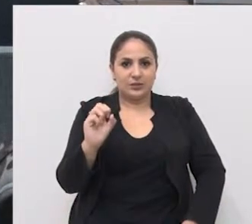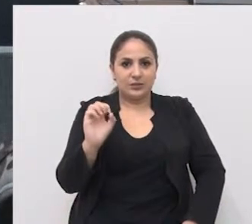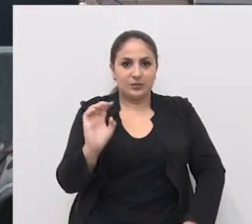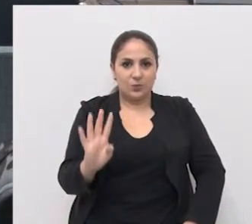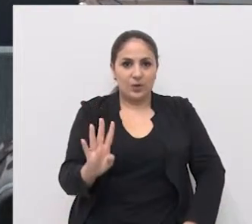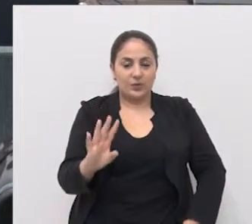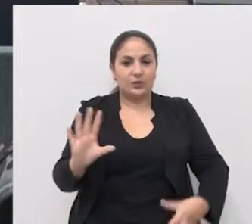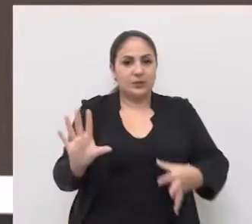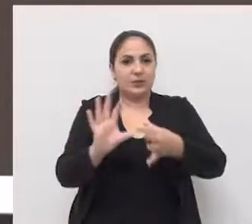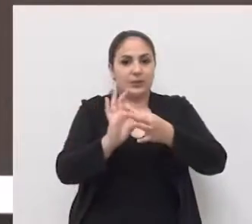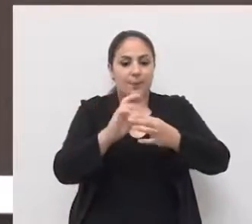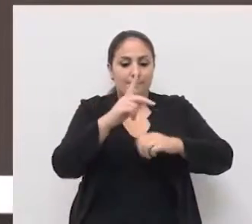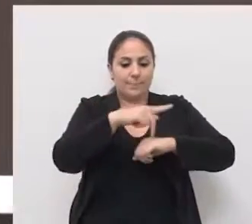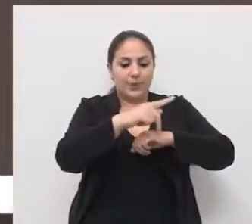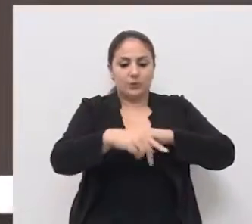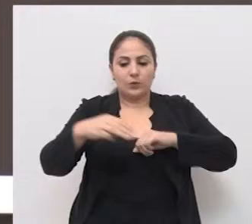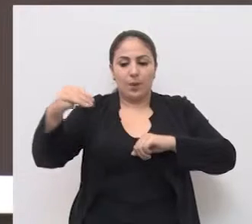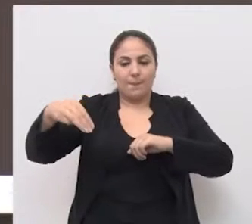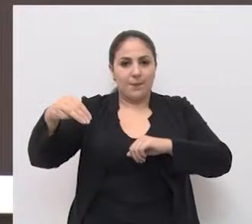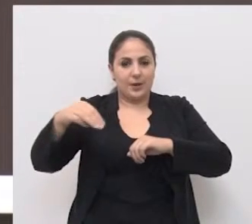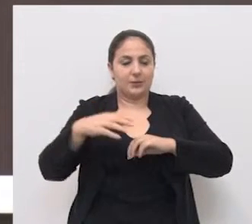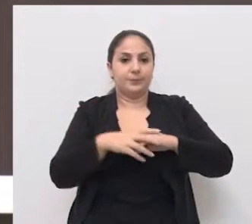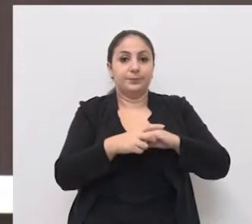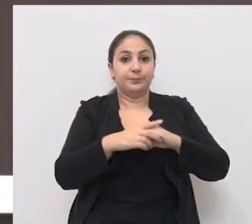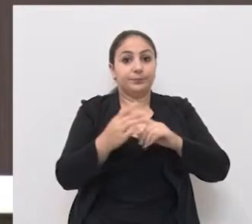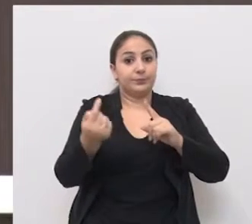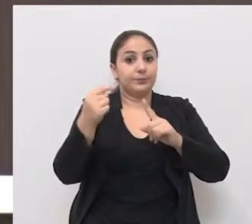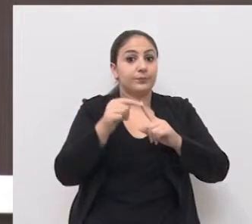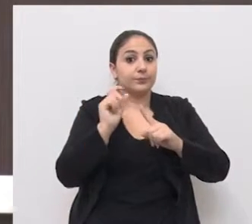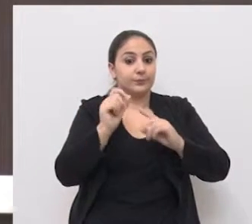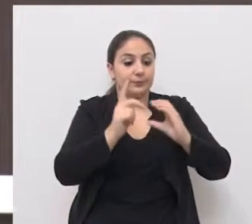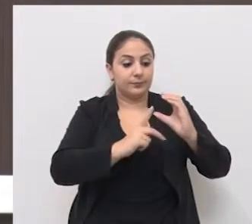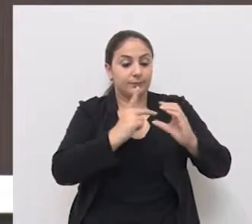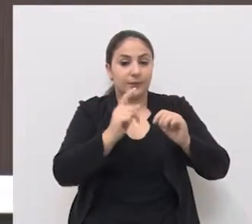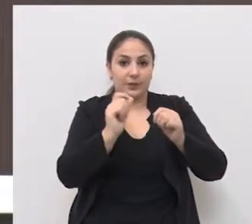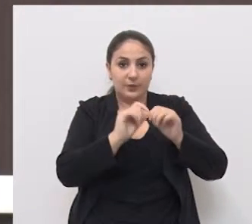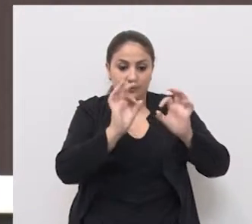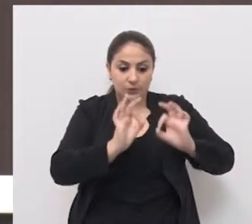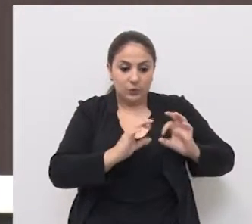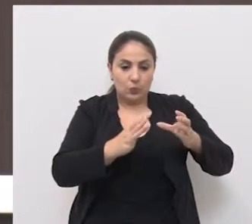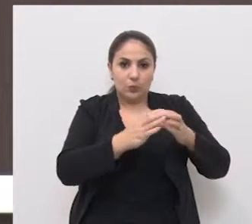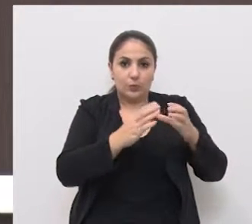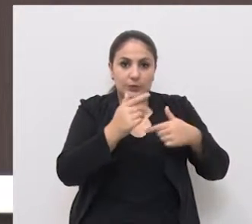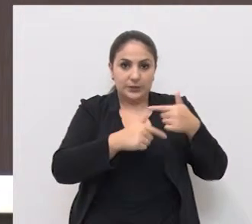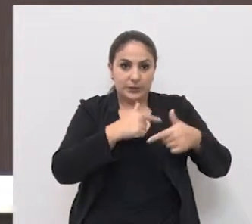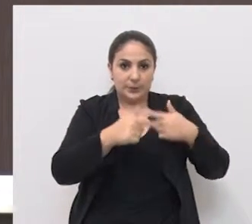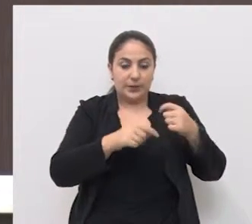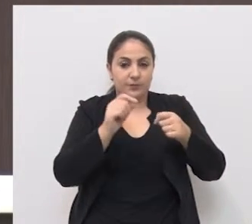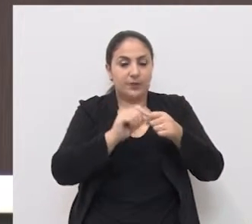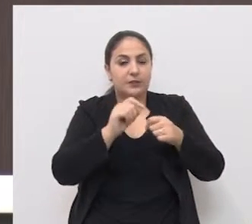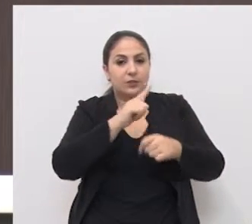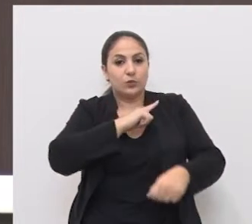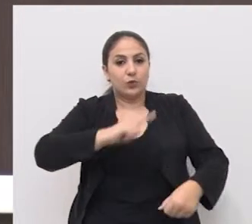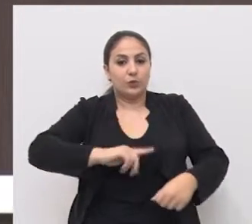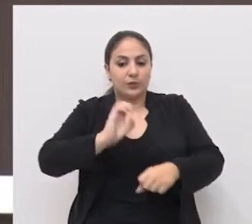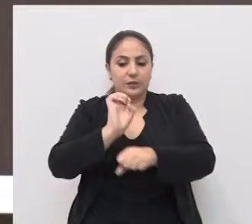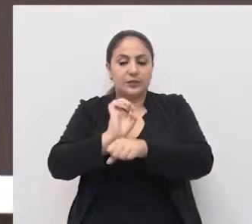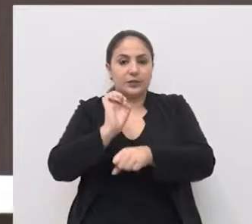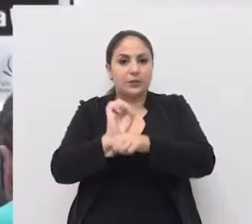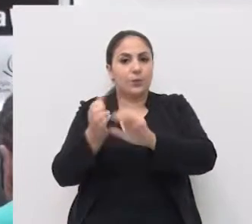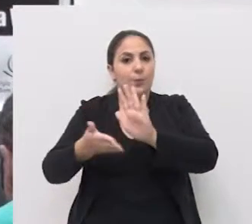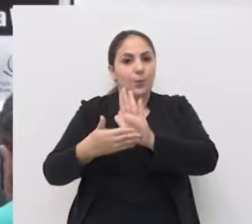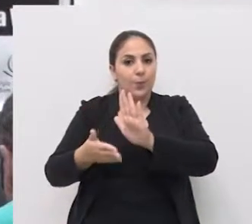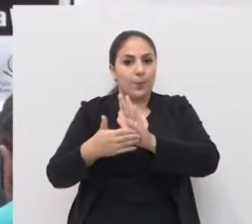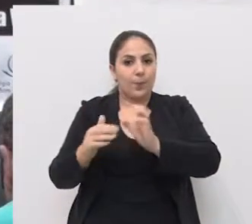Passo Fundo Amaral. A intenção é que o Legislativo Municipal organize um grupo de trabalho que leve ao governo do